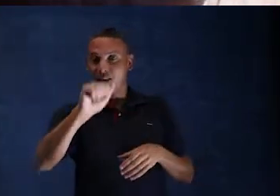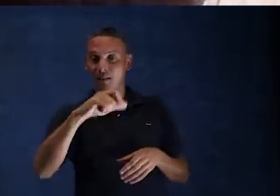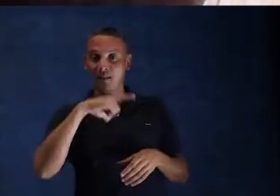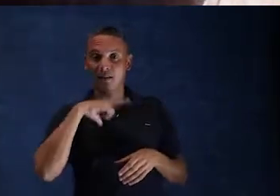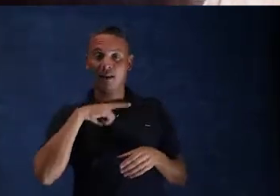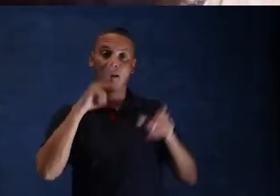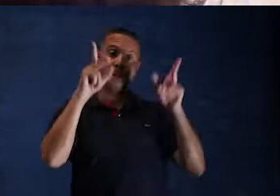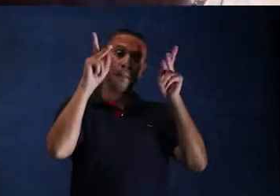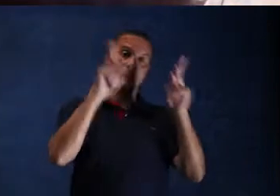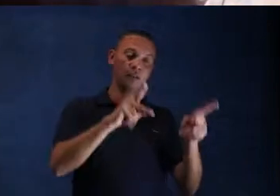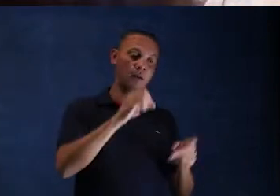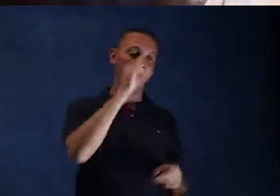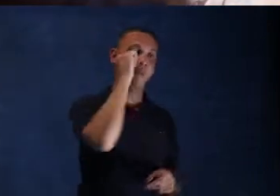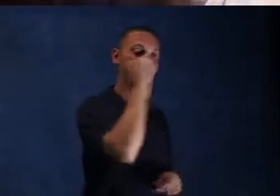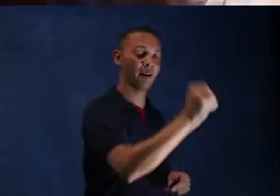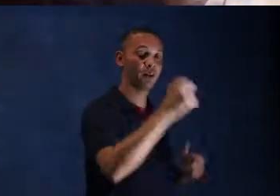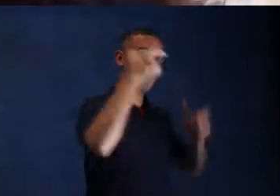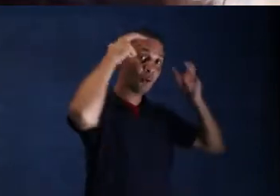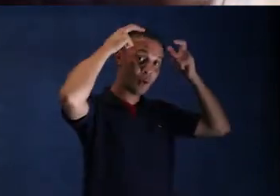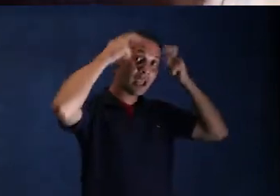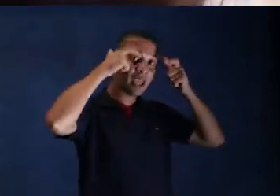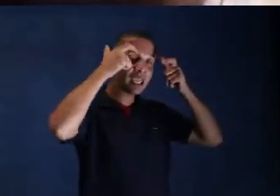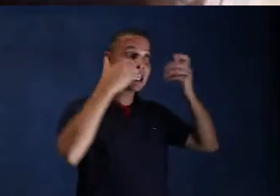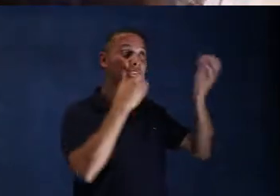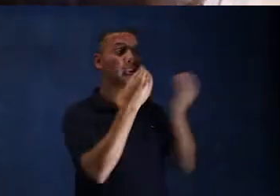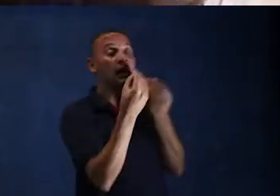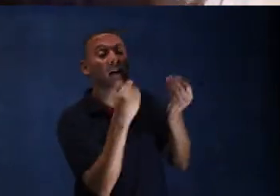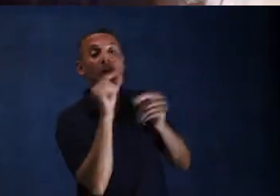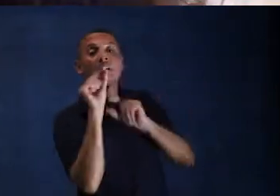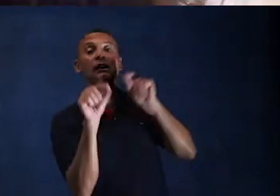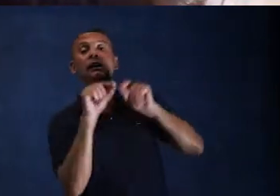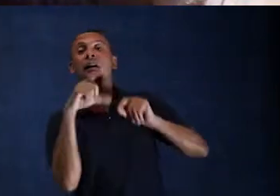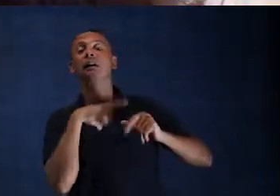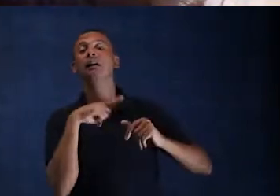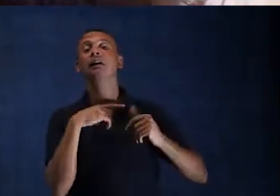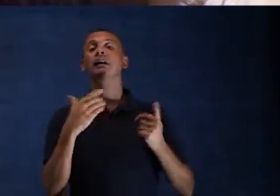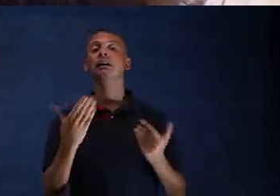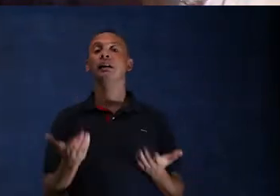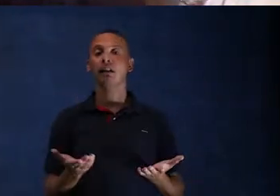que matou o rei, que, né, por causa disso